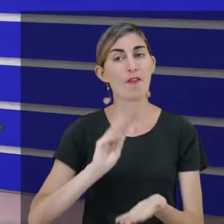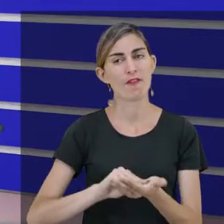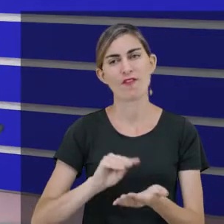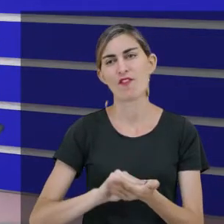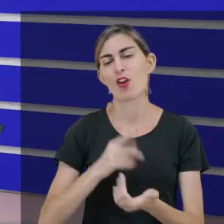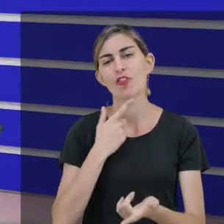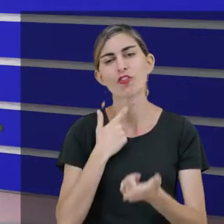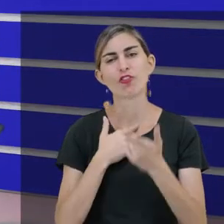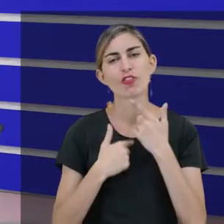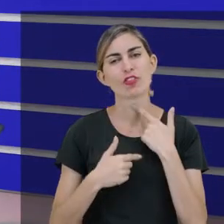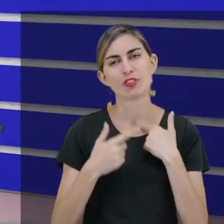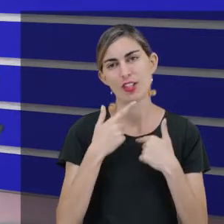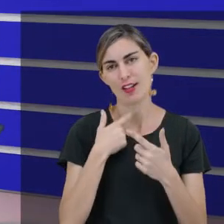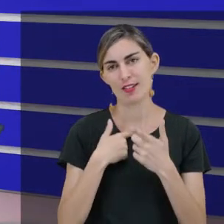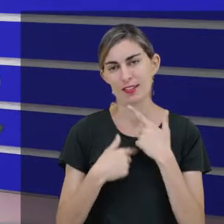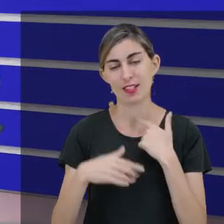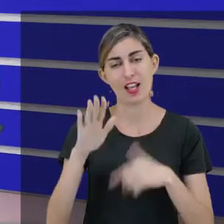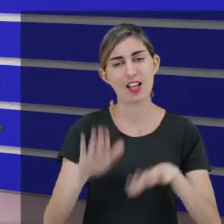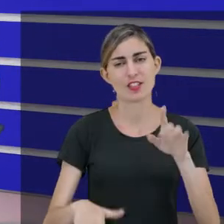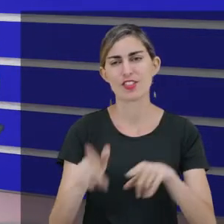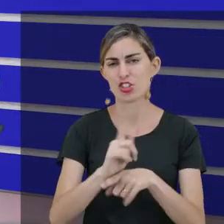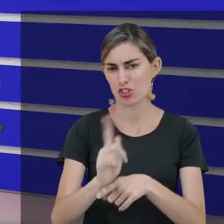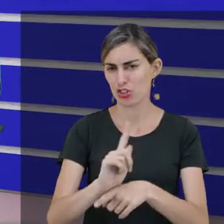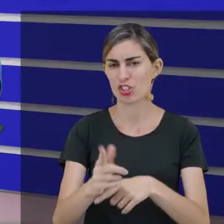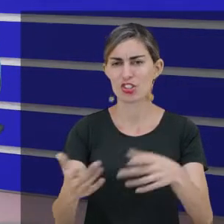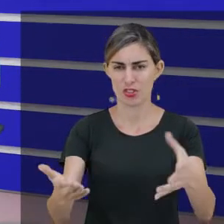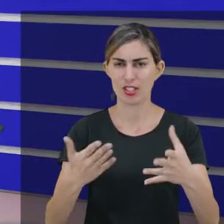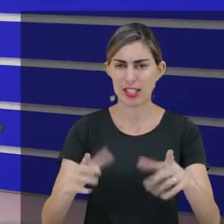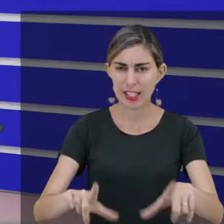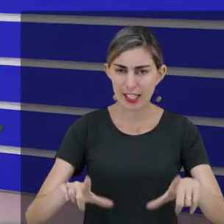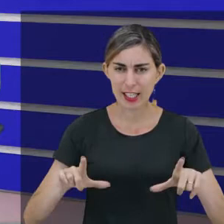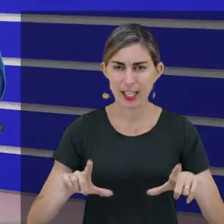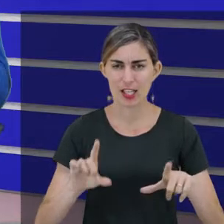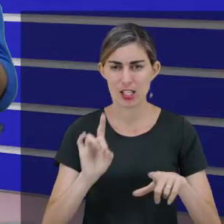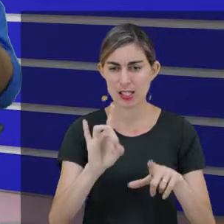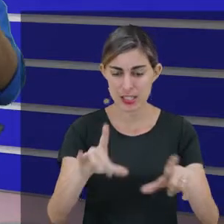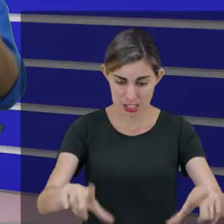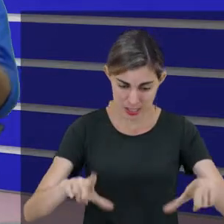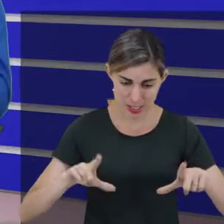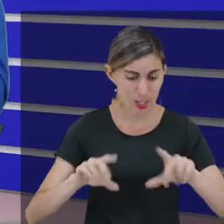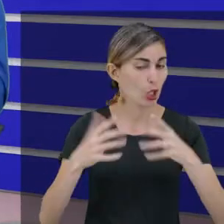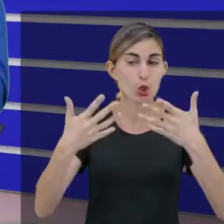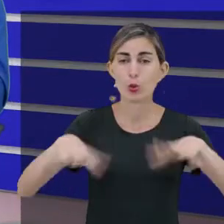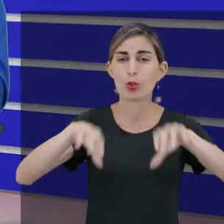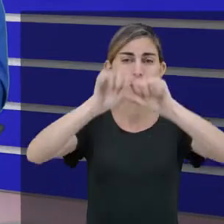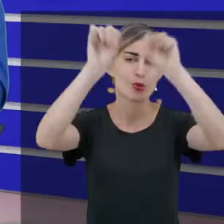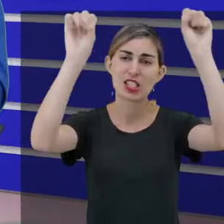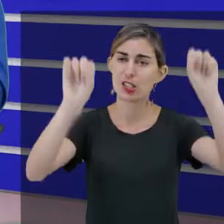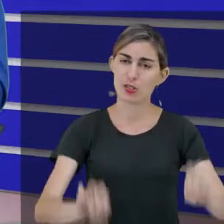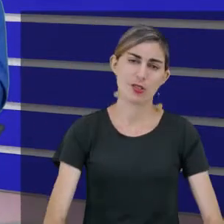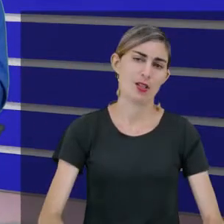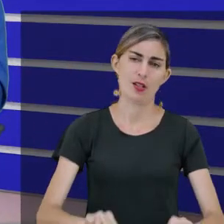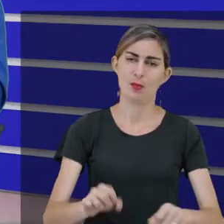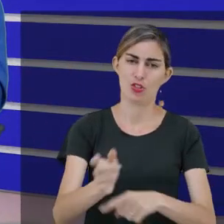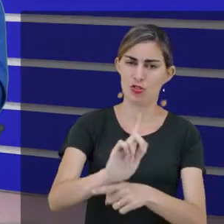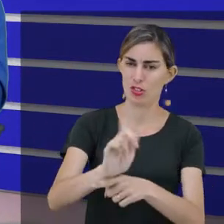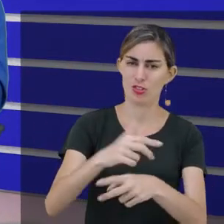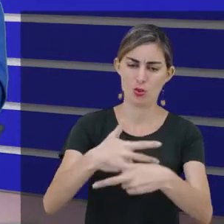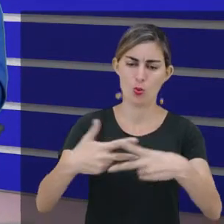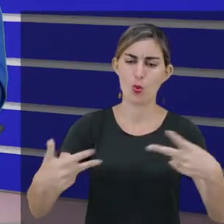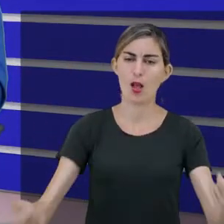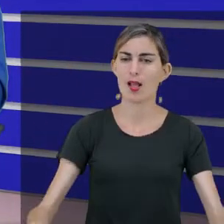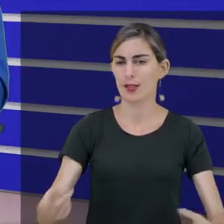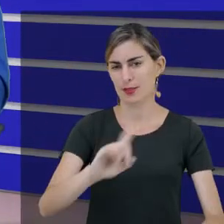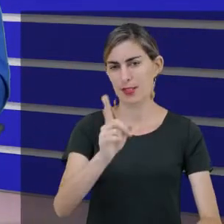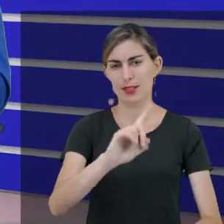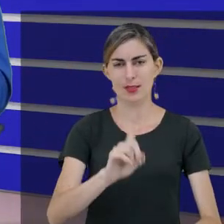às vezes, a alta gestão ela quer uma certificação ISO, mas ela quer o certificado, ela não quer o sistema de gestão da qualidade implementado. Ela vai ter